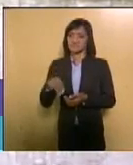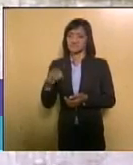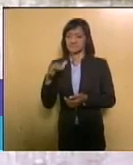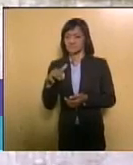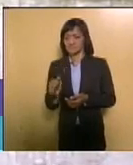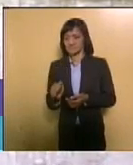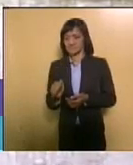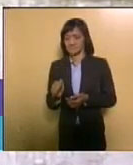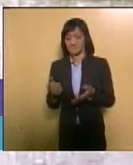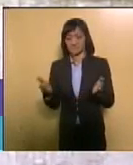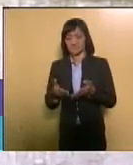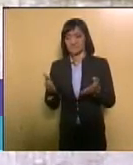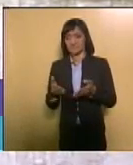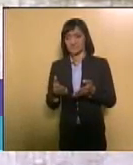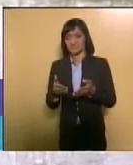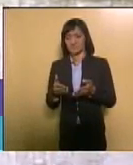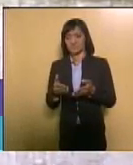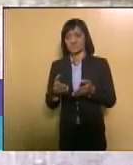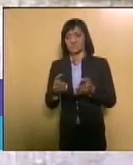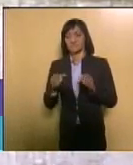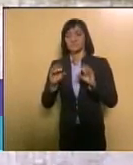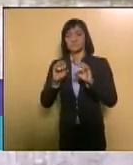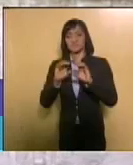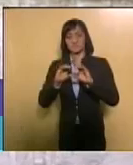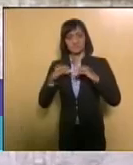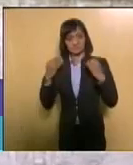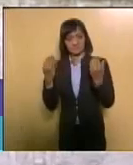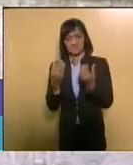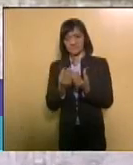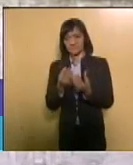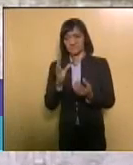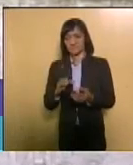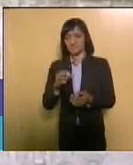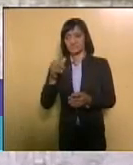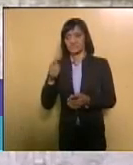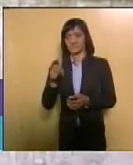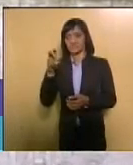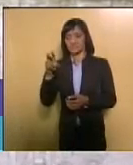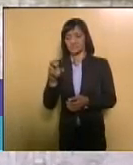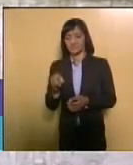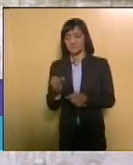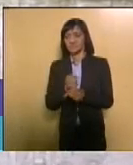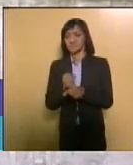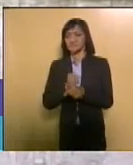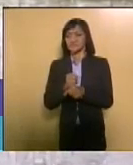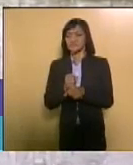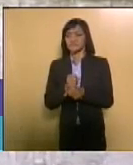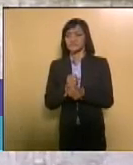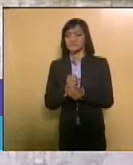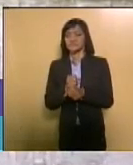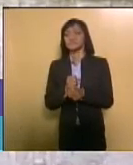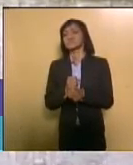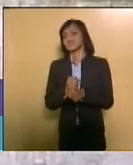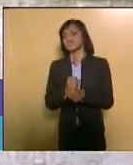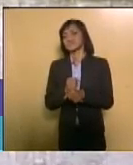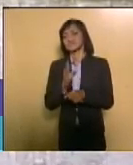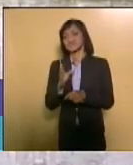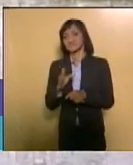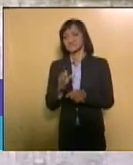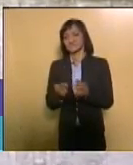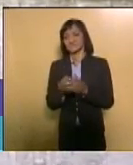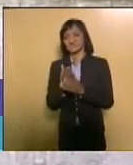vai para um evento agora no Instituto Histórico porque também é 150 anos do nosso Instituto Histórico geográfico tem lançamento de